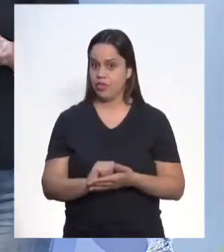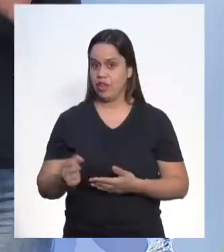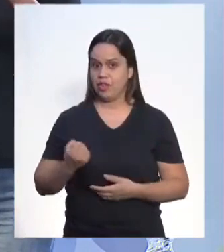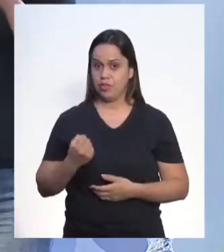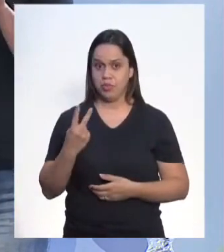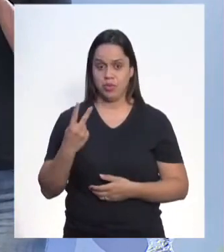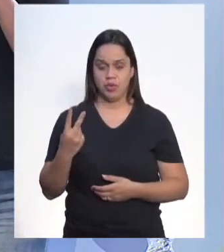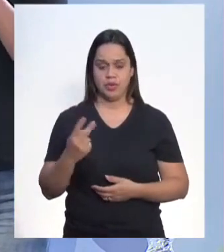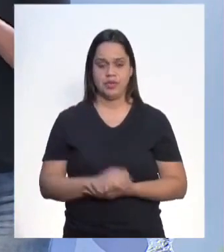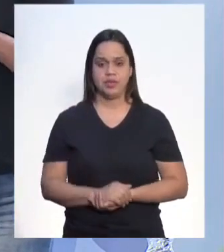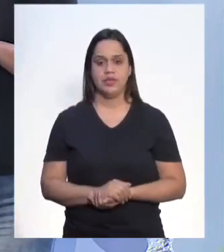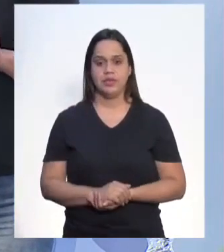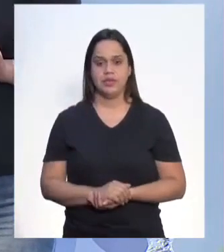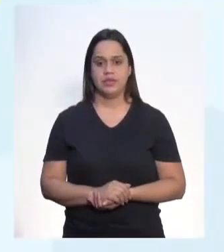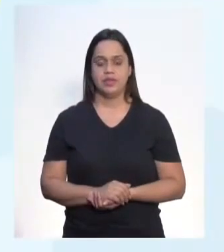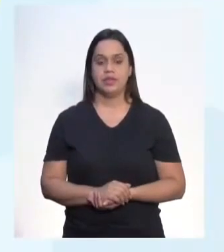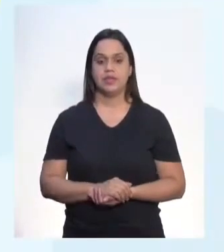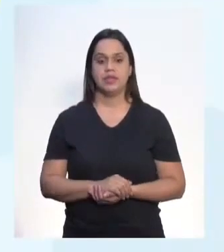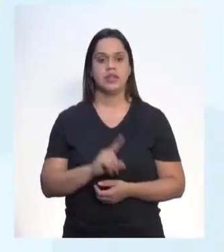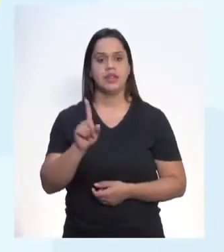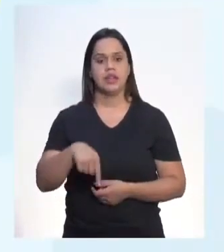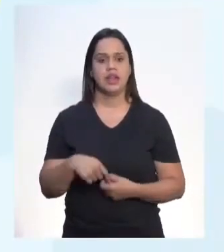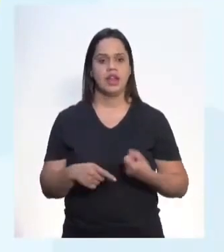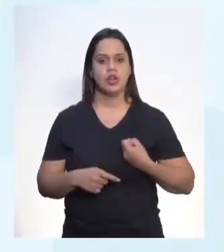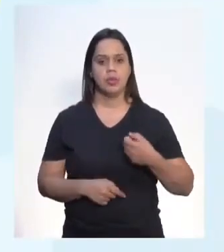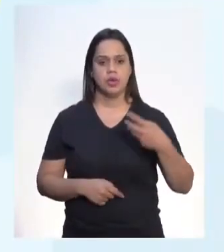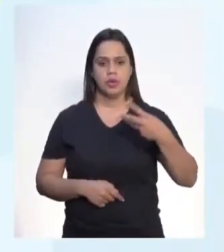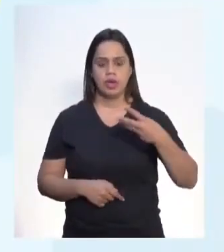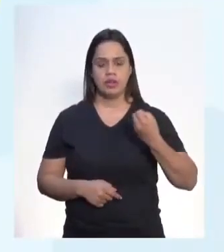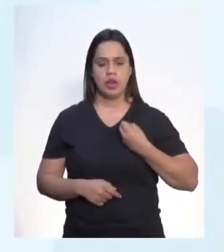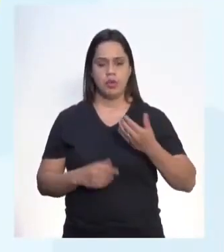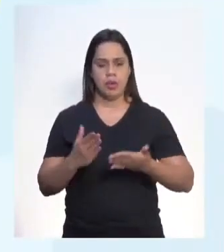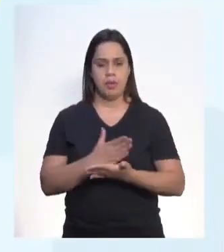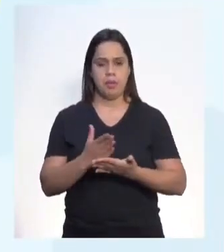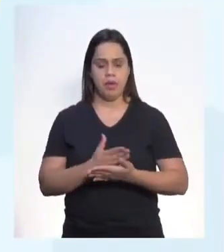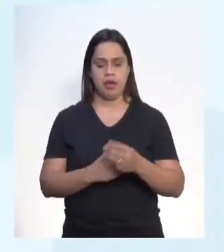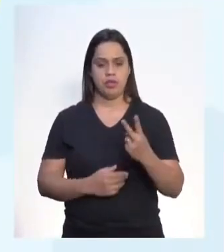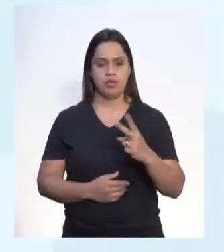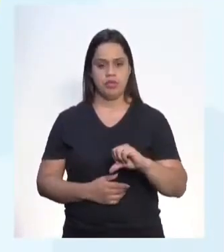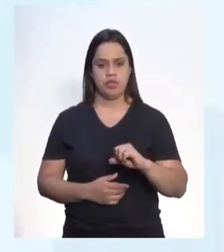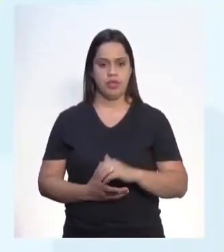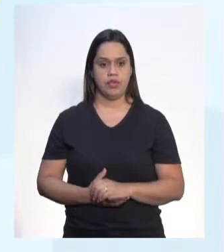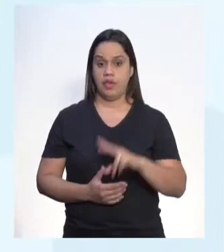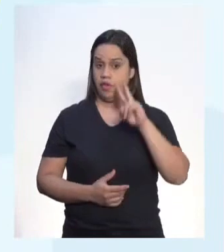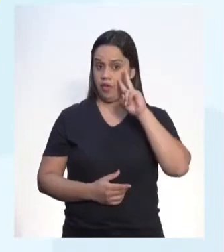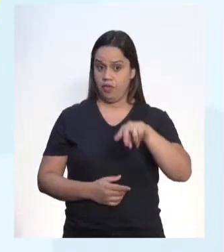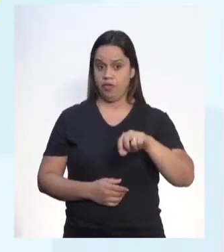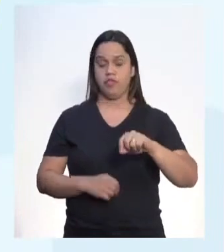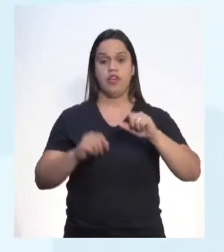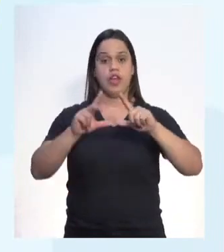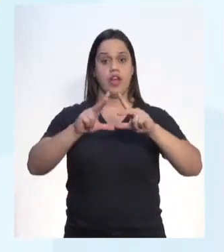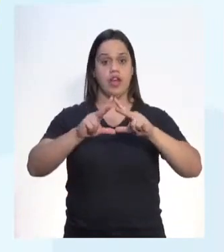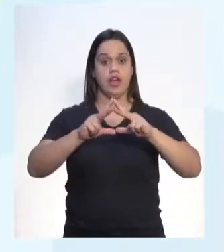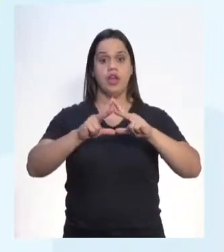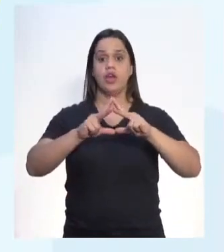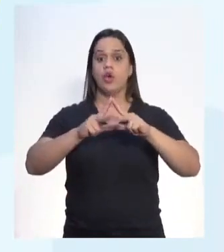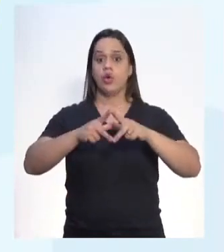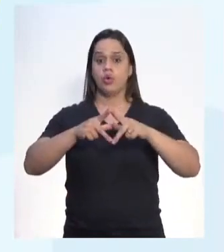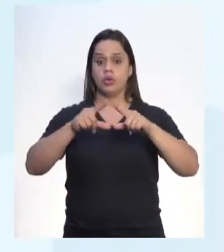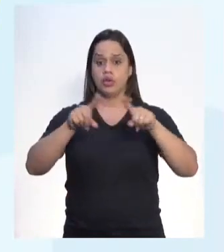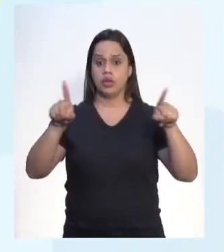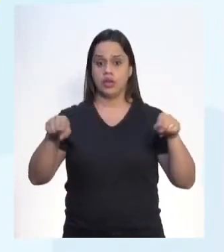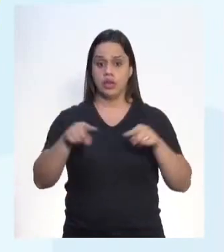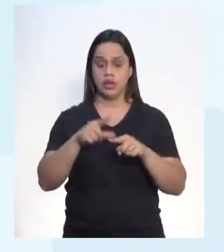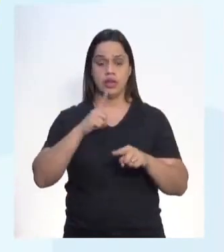2. Item 3, está lá na página 29. Observe o triângulo retângulo com